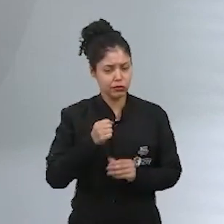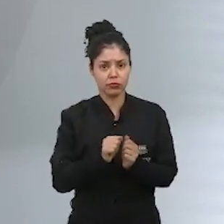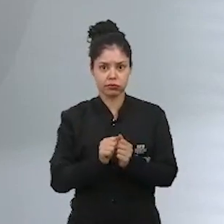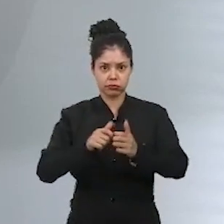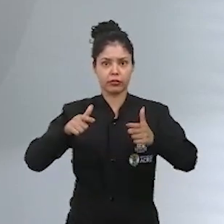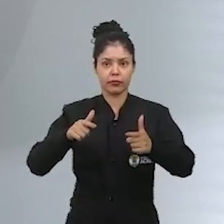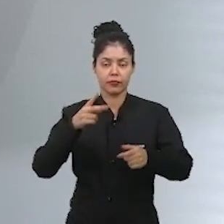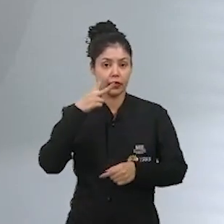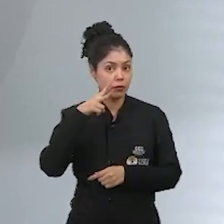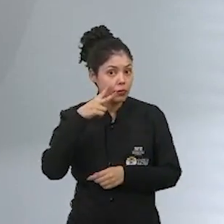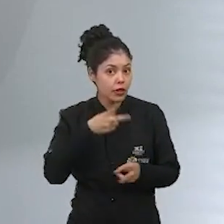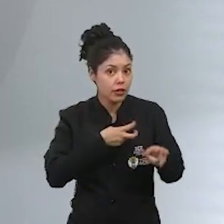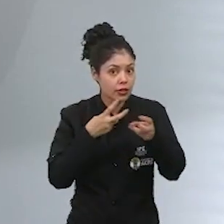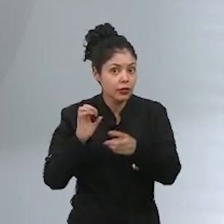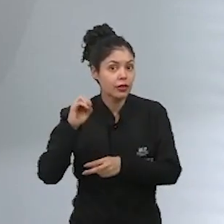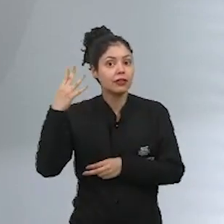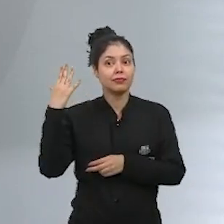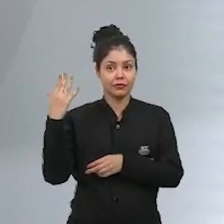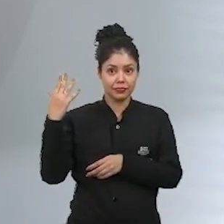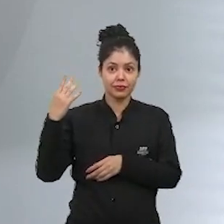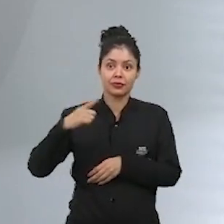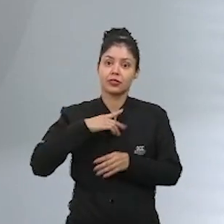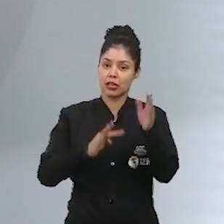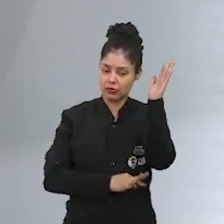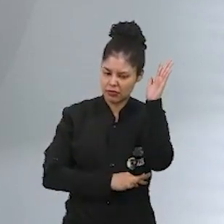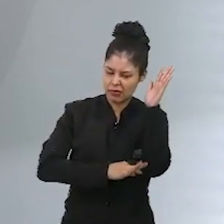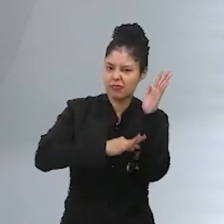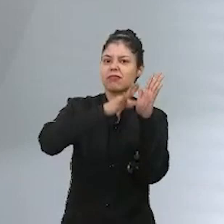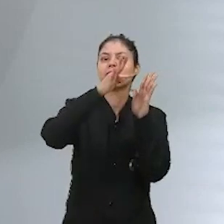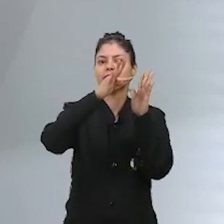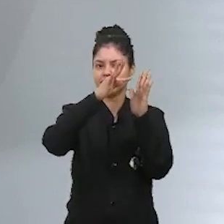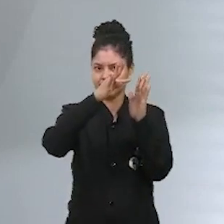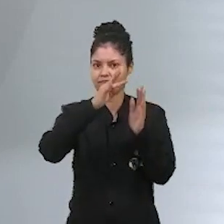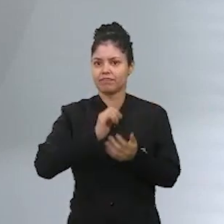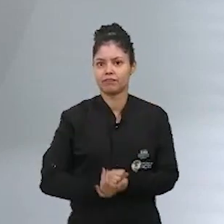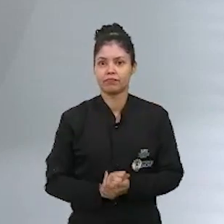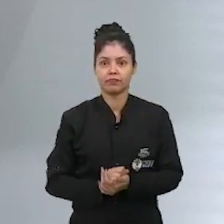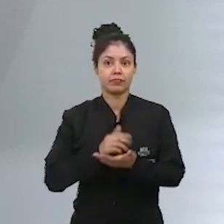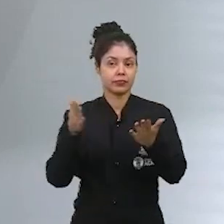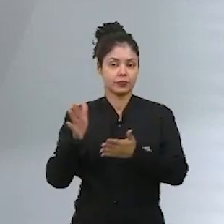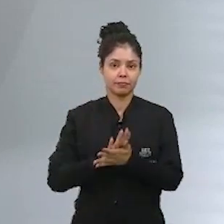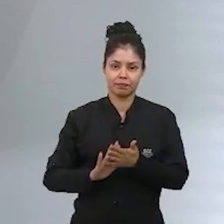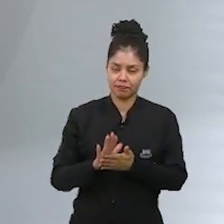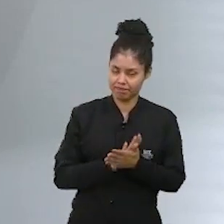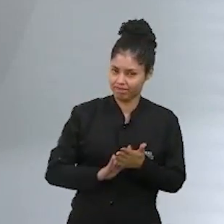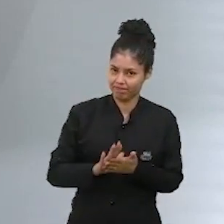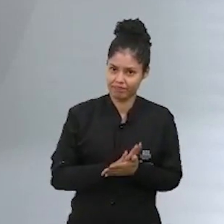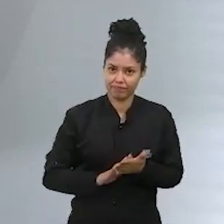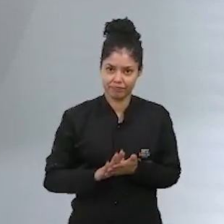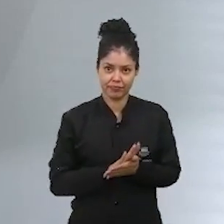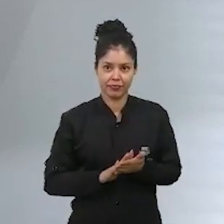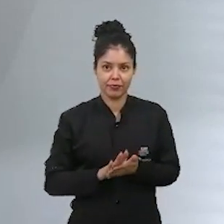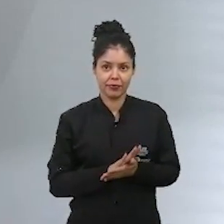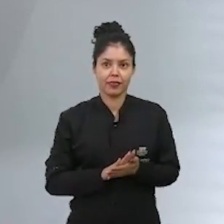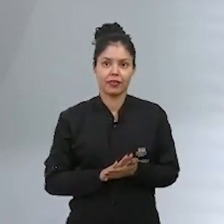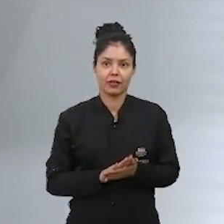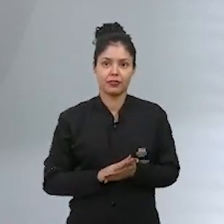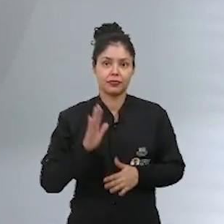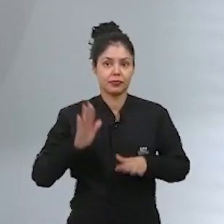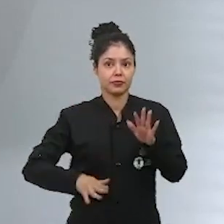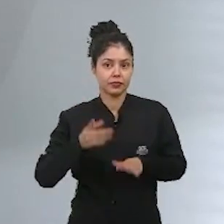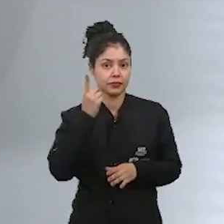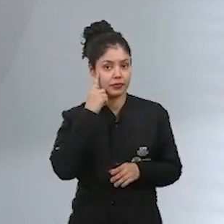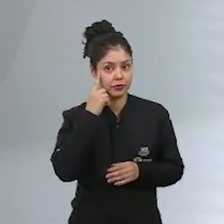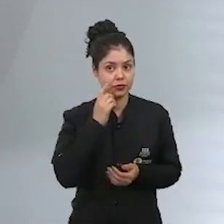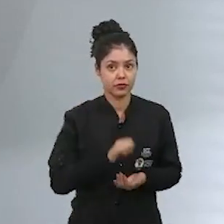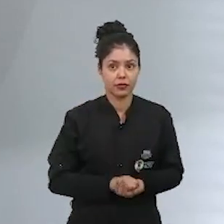dilatado. Observe que quando acontece isso, é quando as temperaturas estão bem elevadas. E aí, do nada, né, que não é bem do nada, mas às vezes a gente pensa